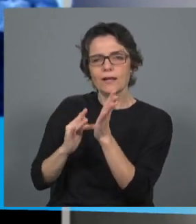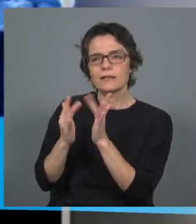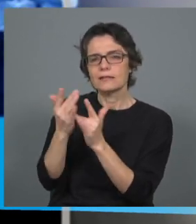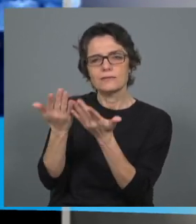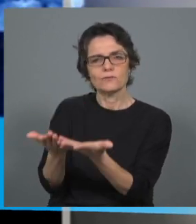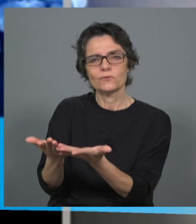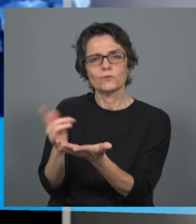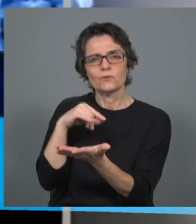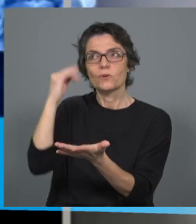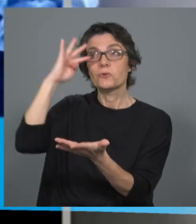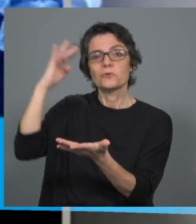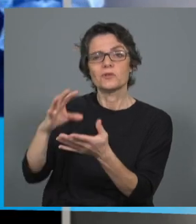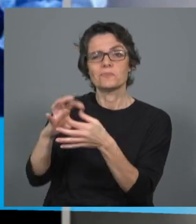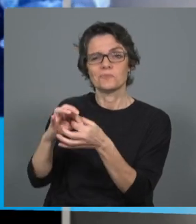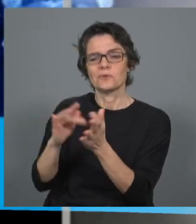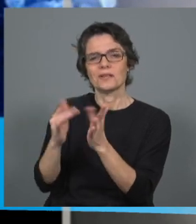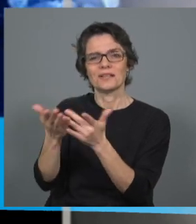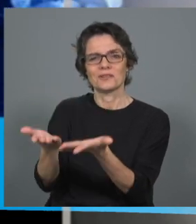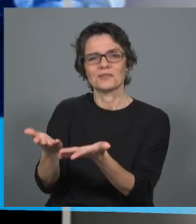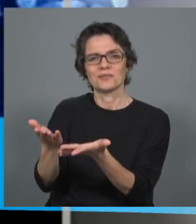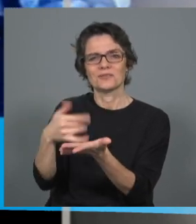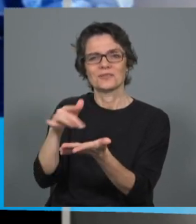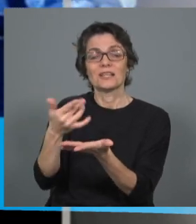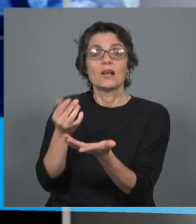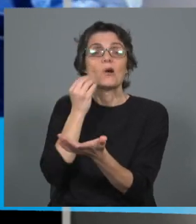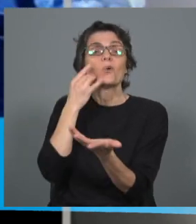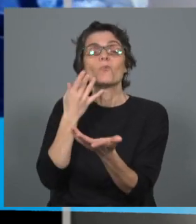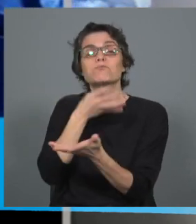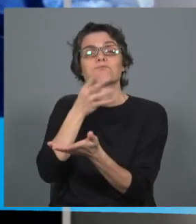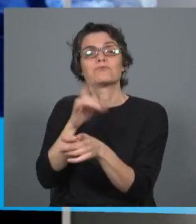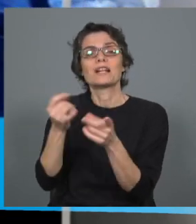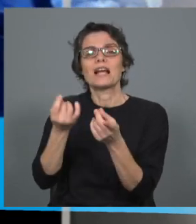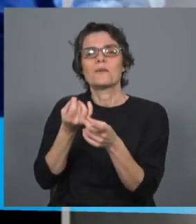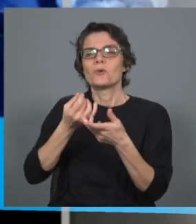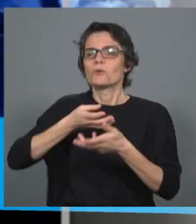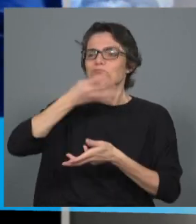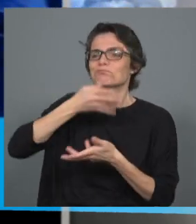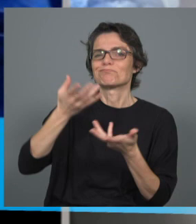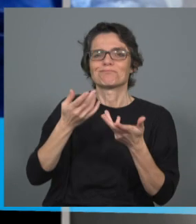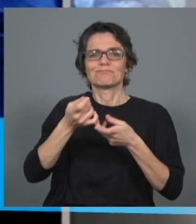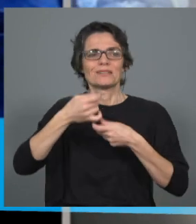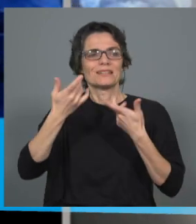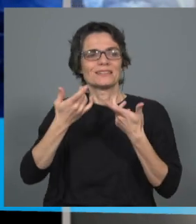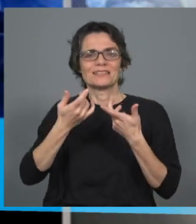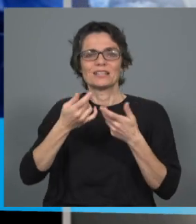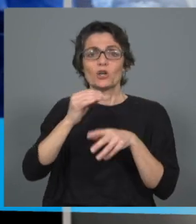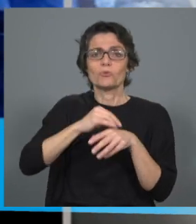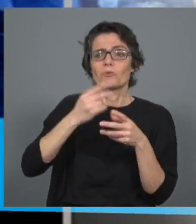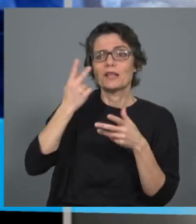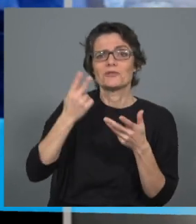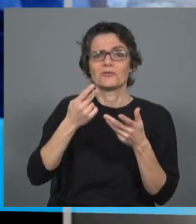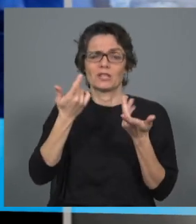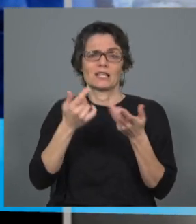Ele. E, portanto, como é que se fala de vocação? Através do testemunho alegre de casais, de padres, de freiras,